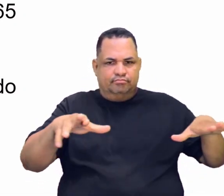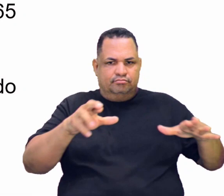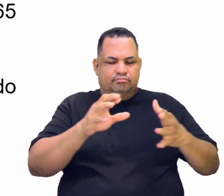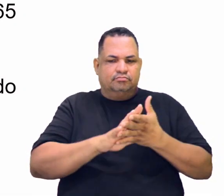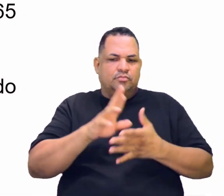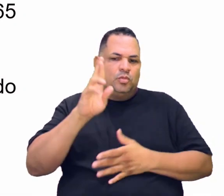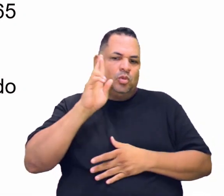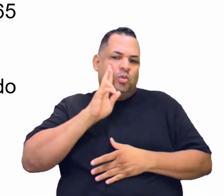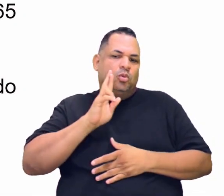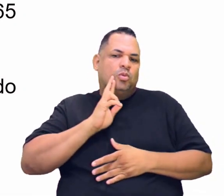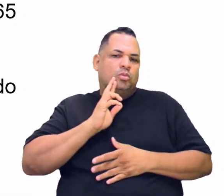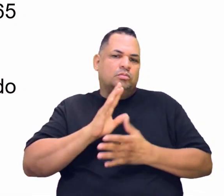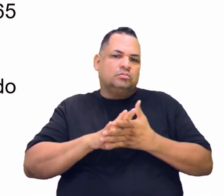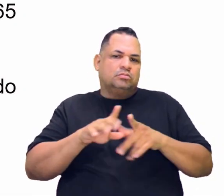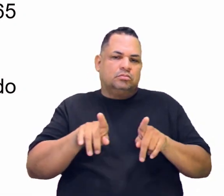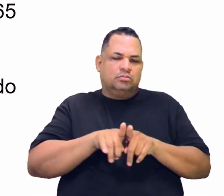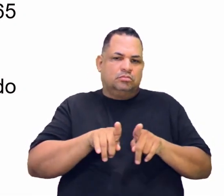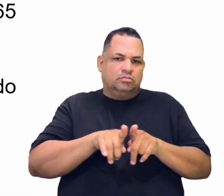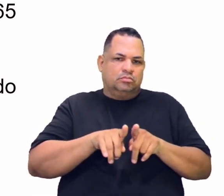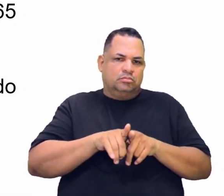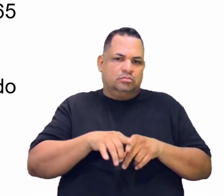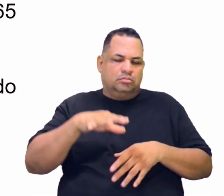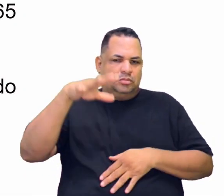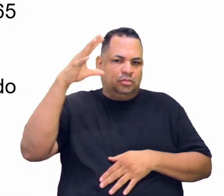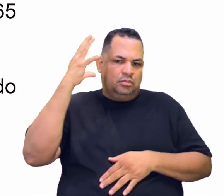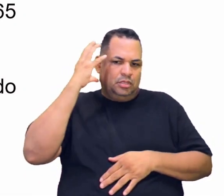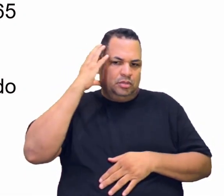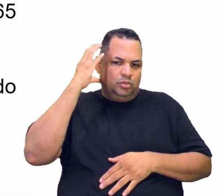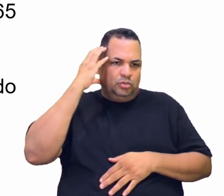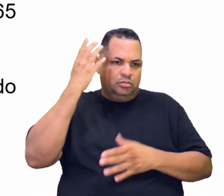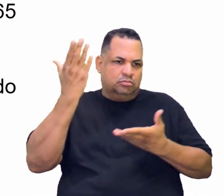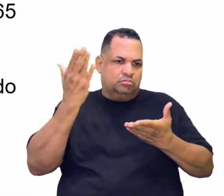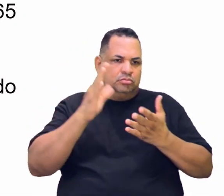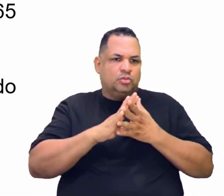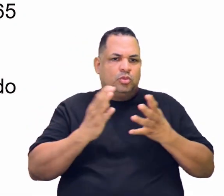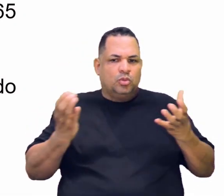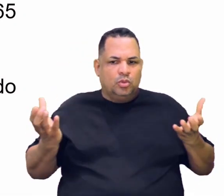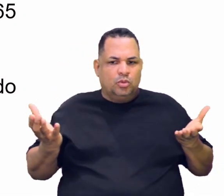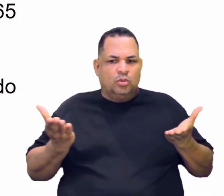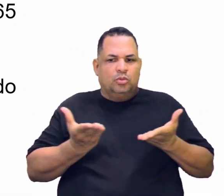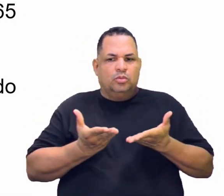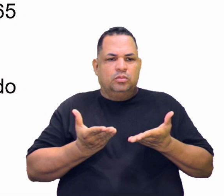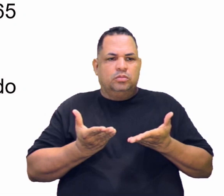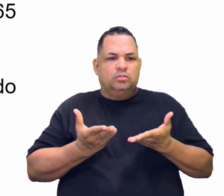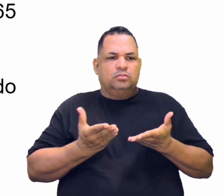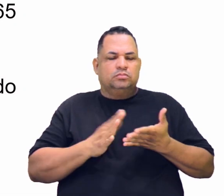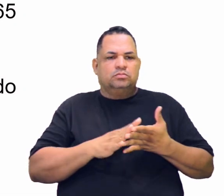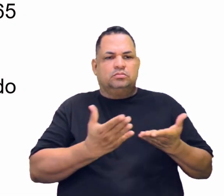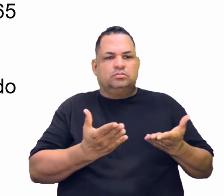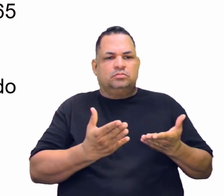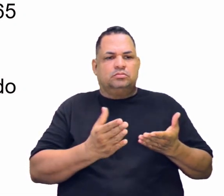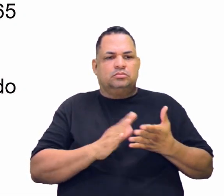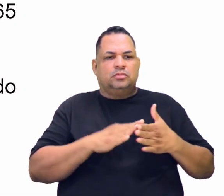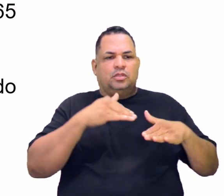no território de Rondônia como no Mato Grosso. Hoje eles estão inseridos na